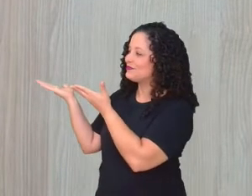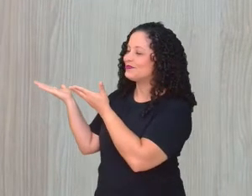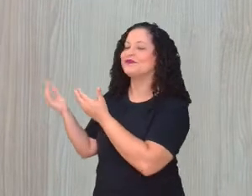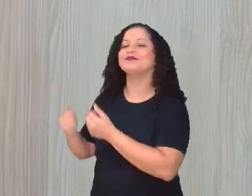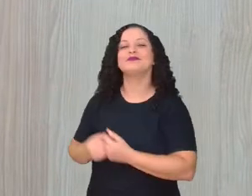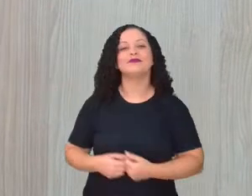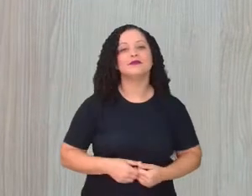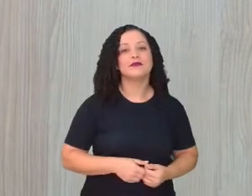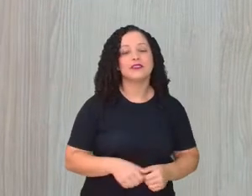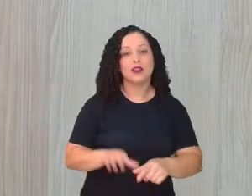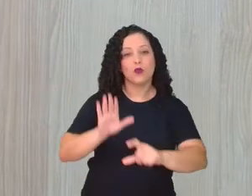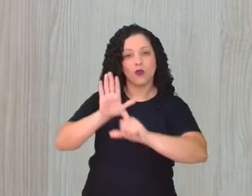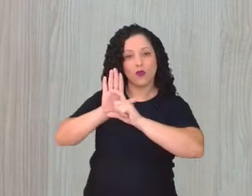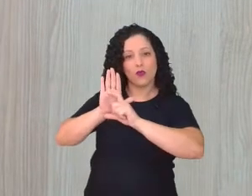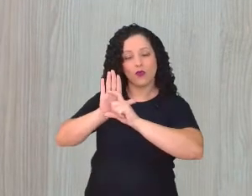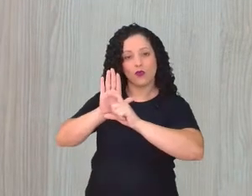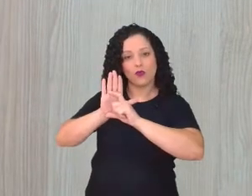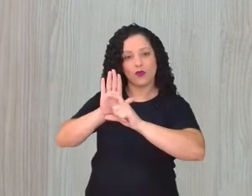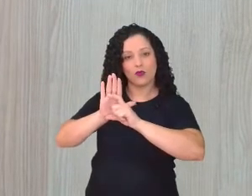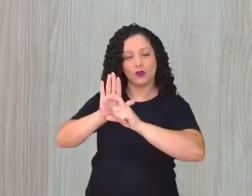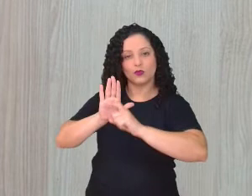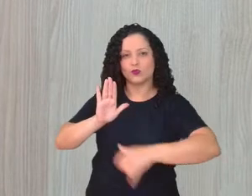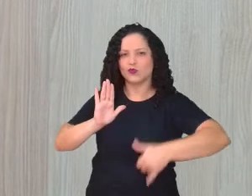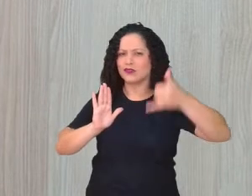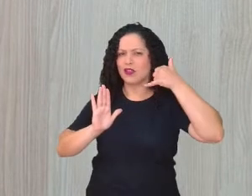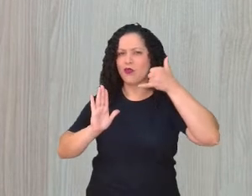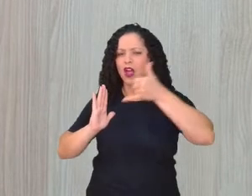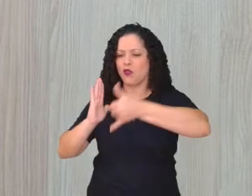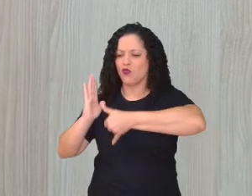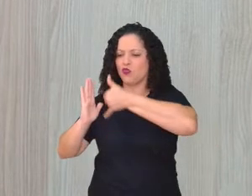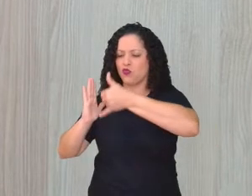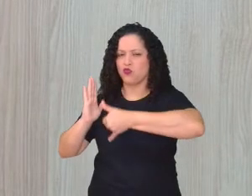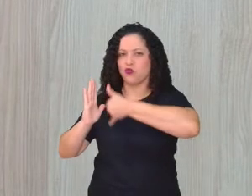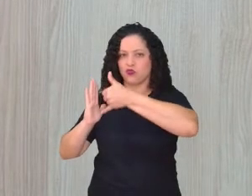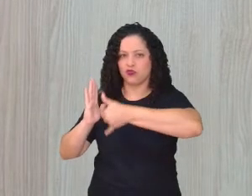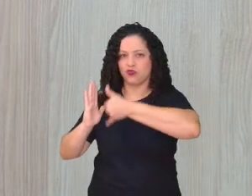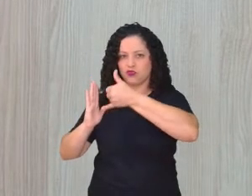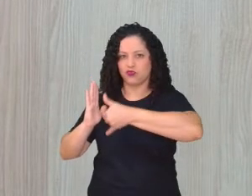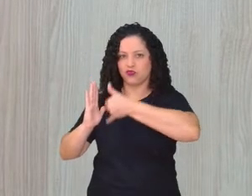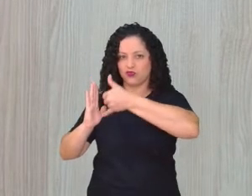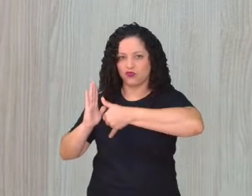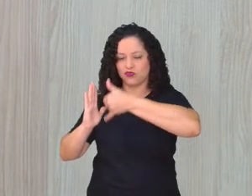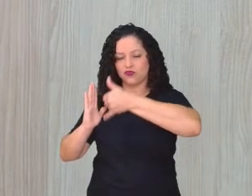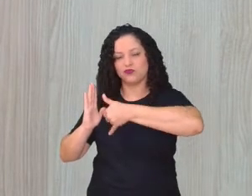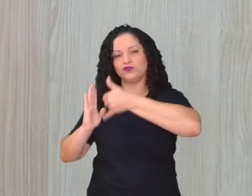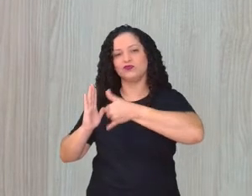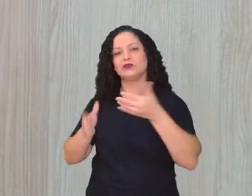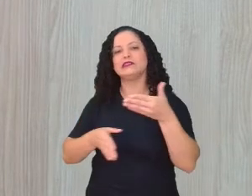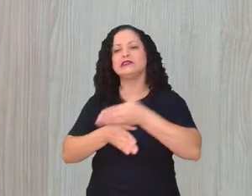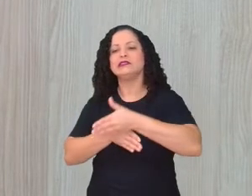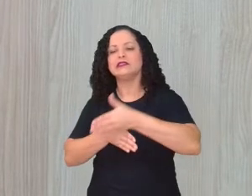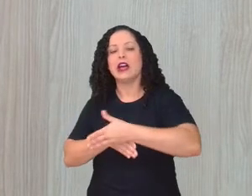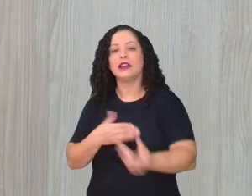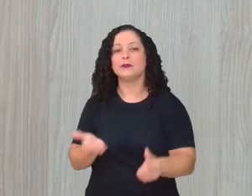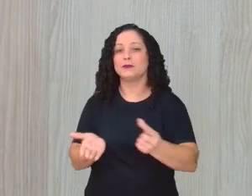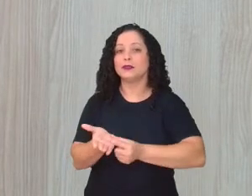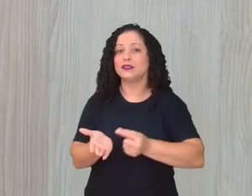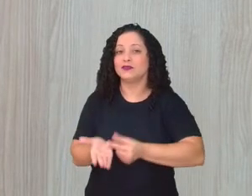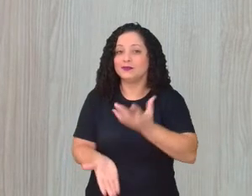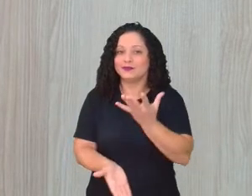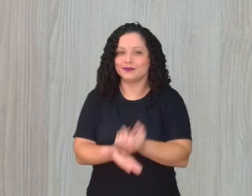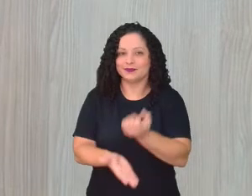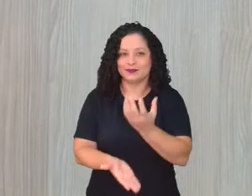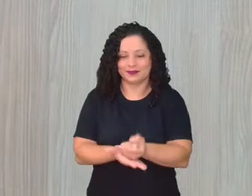os QR Codes. Você pode direcionar a câmera do seu celular para esses QR Codes, baixar o aplicativo do